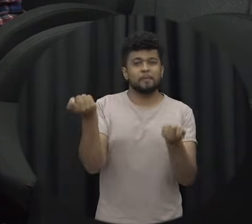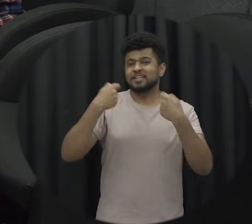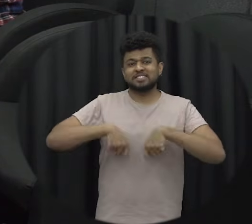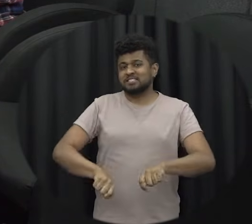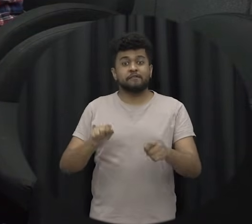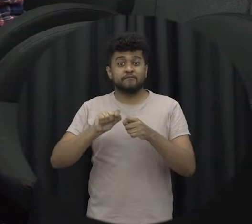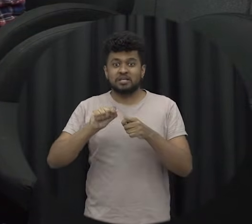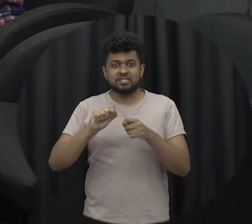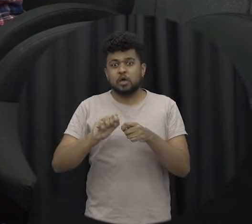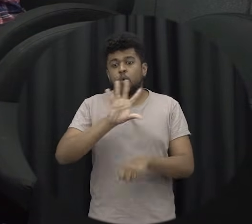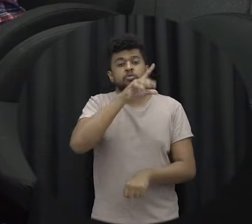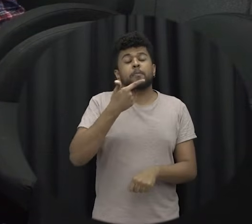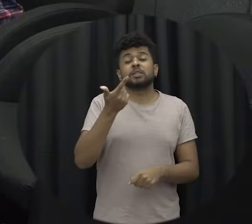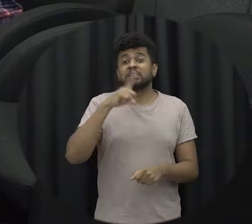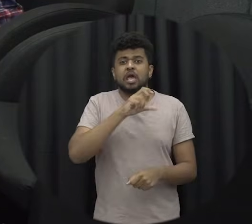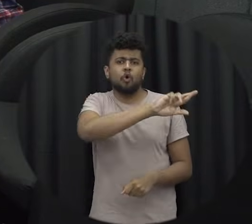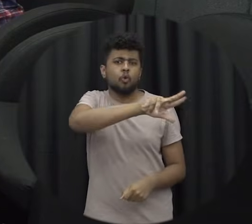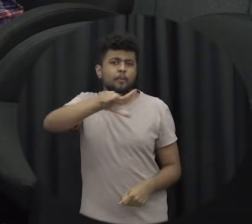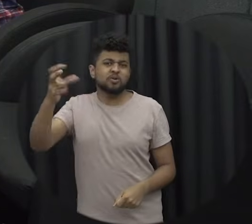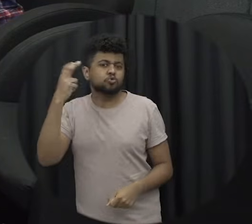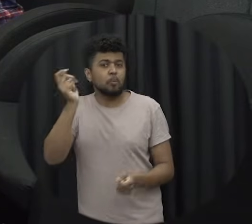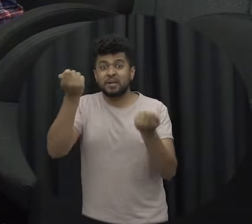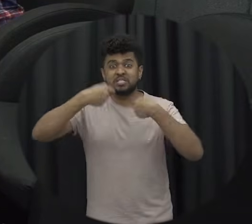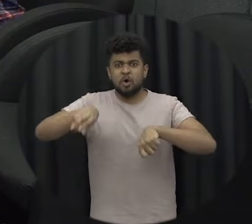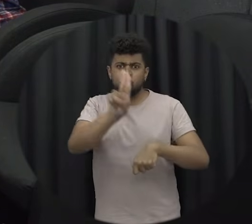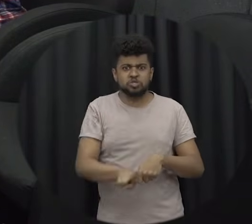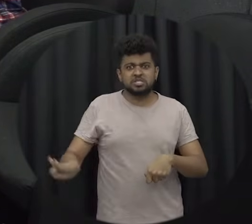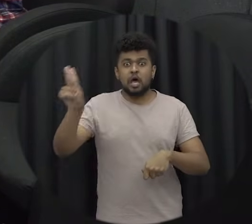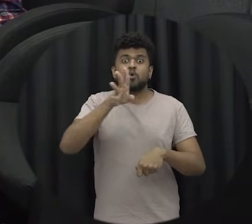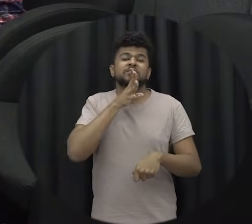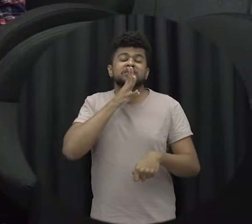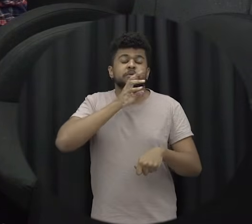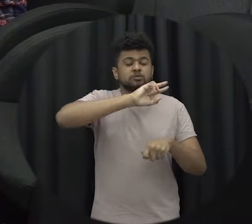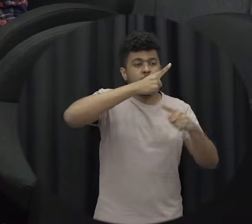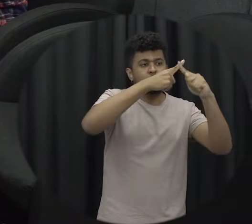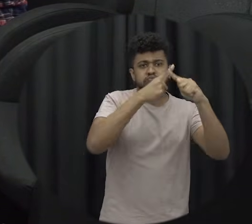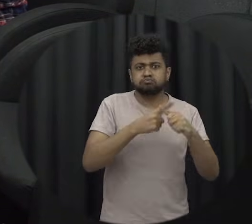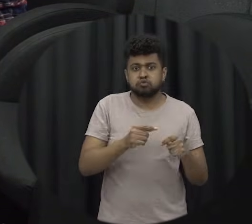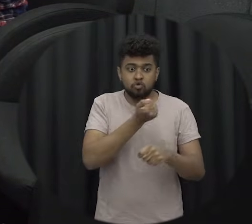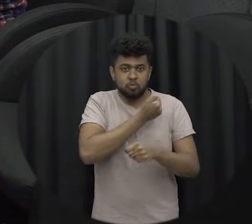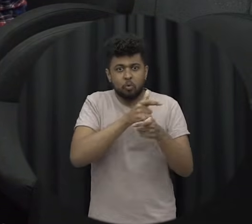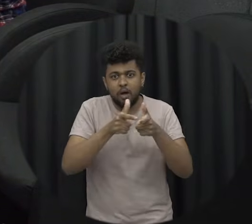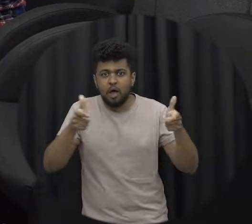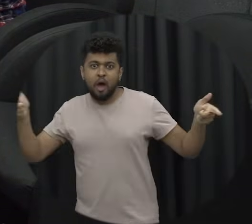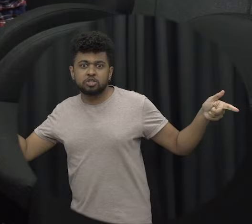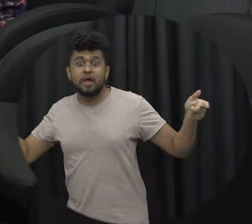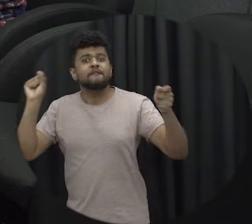use, e faz a multiplicação de outras formas. E quando eu acho que a história da matemática faz